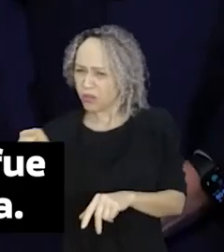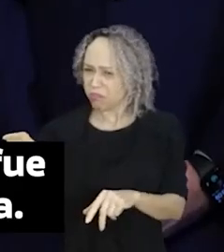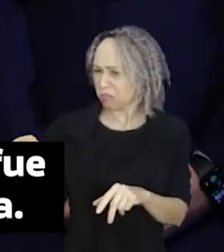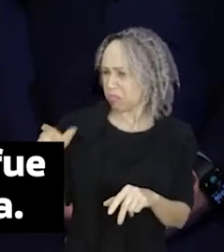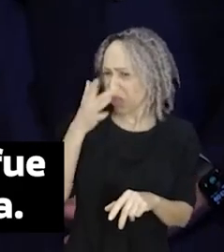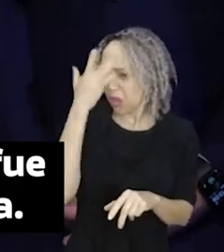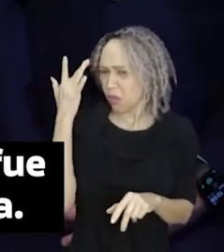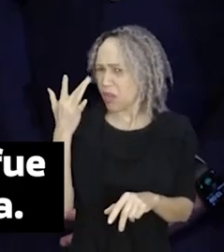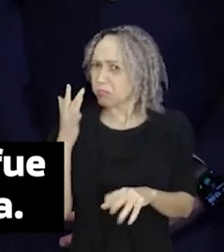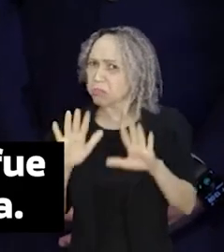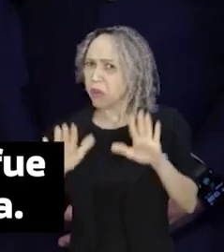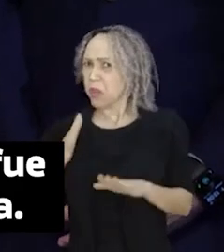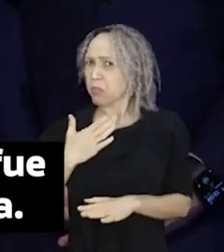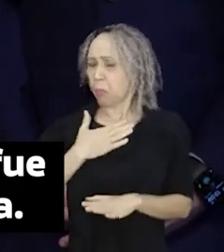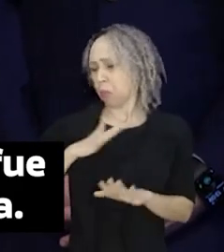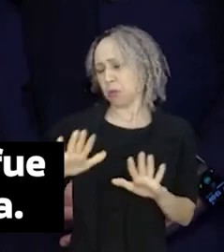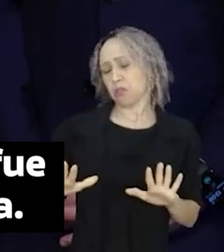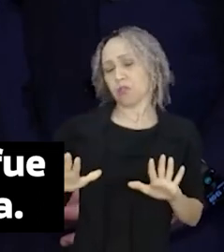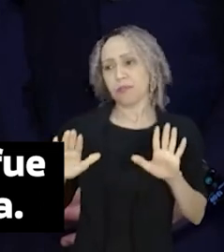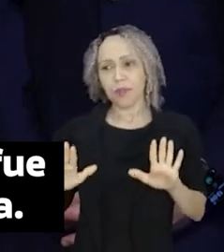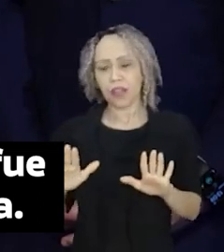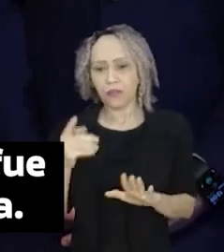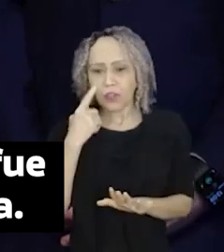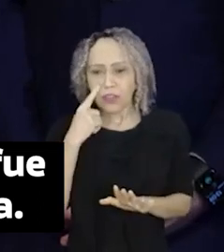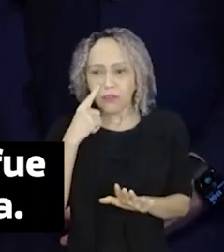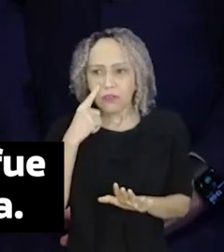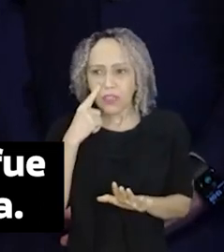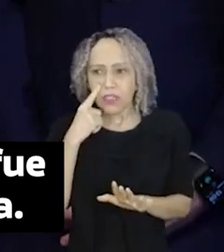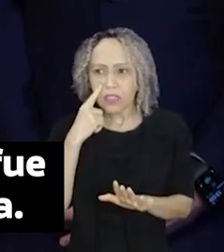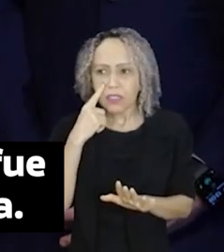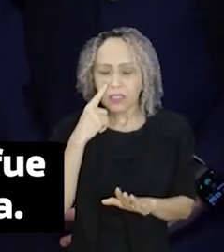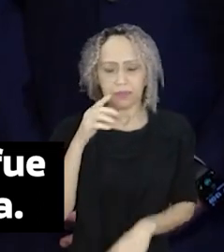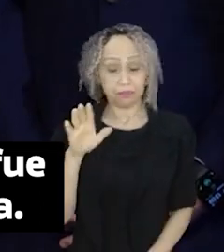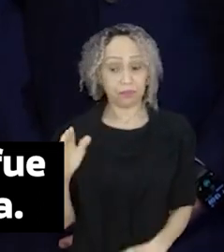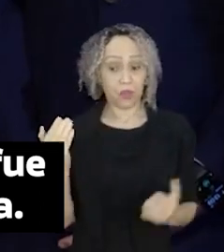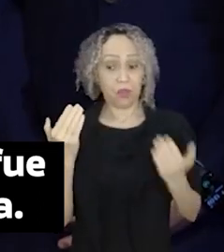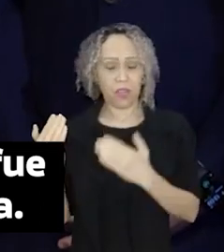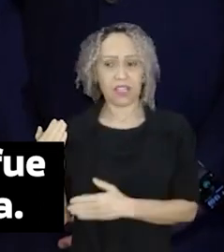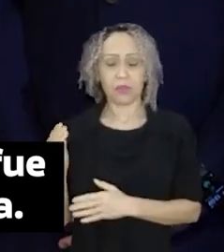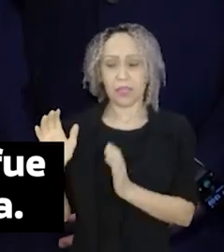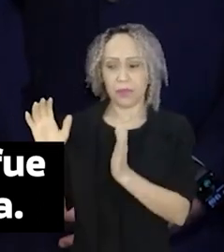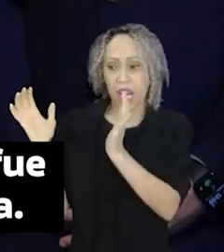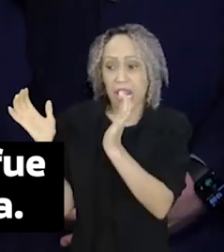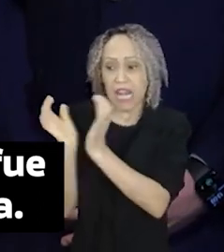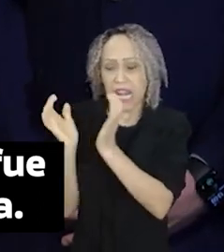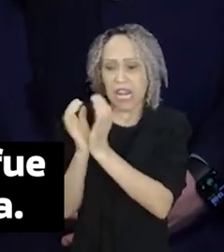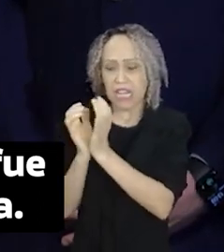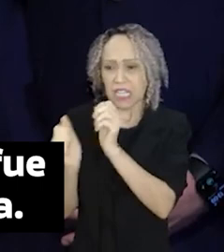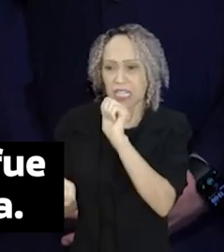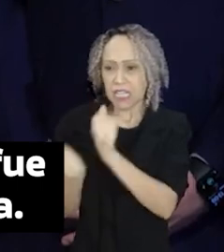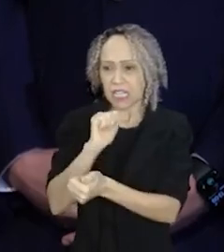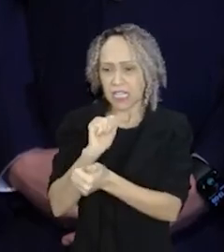Vocês viram que a escolha que o Tito fez foi uma escolha que foi unânime na imprensa esportiva